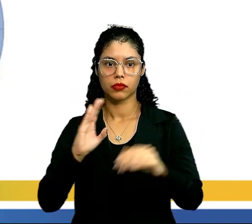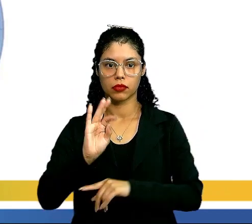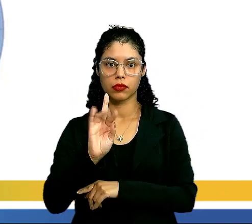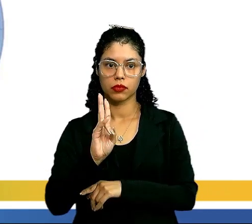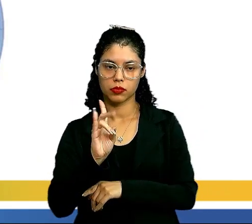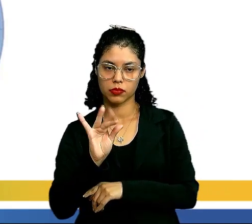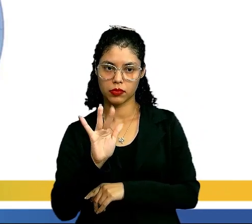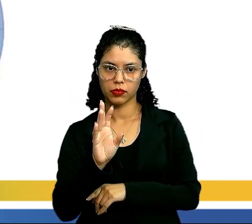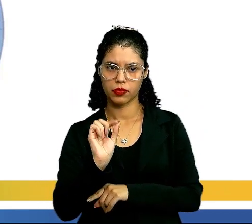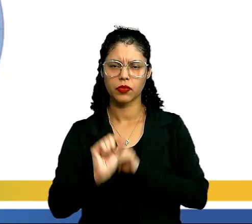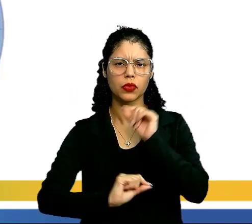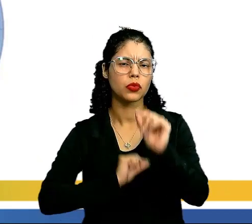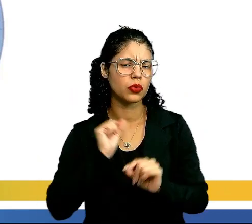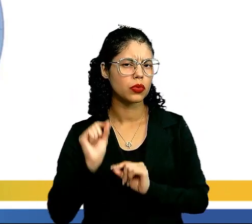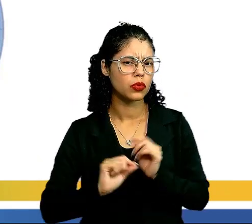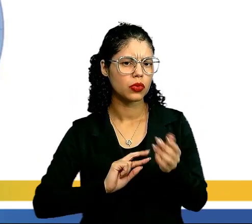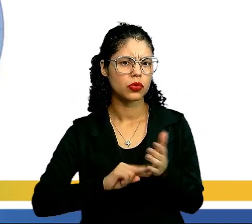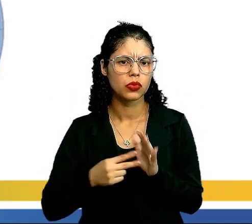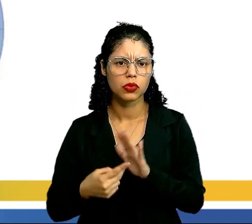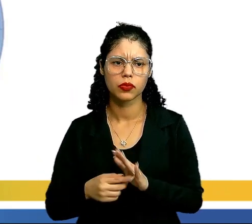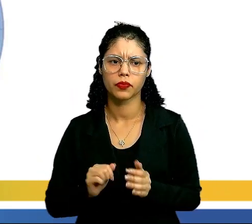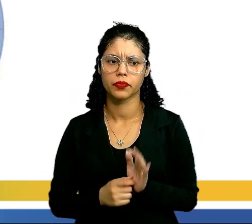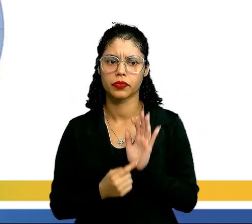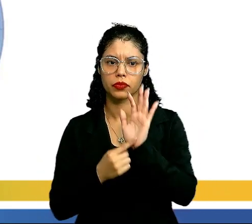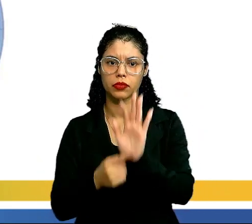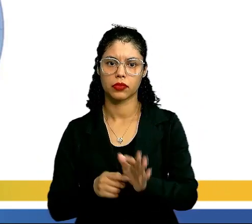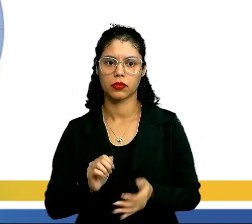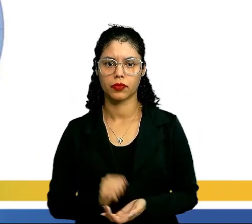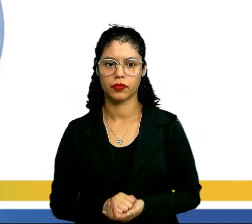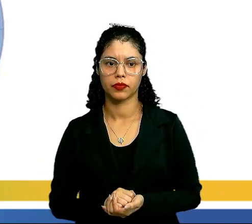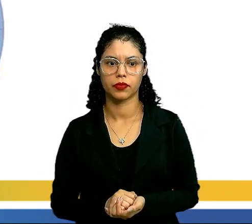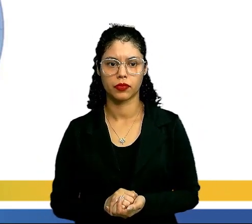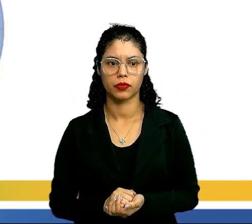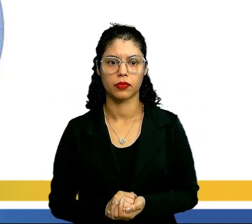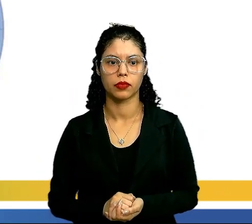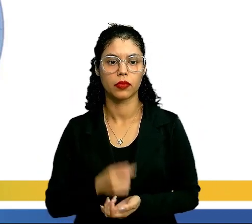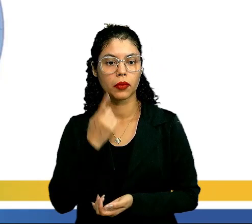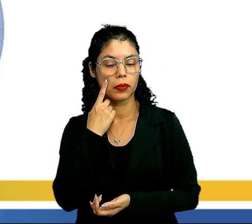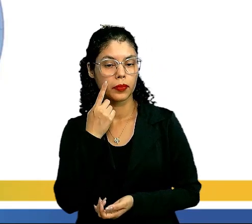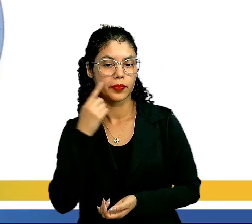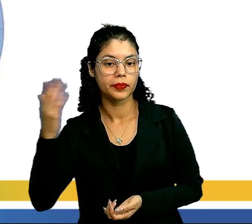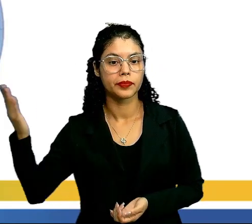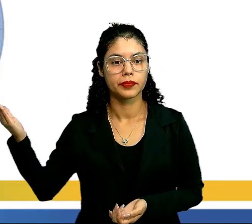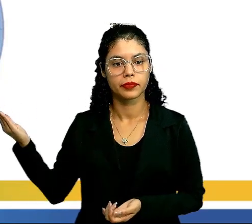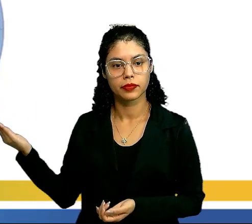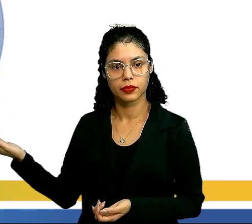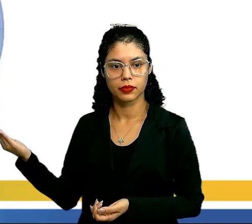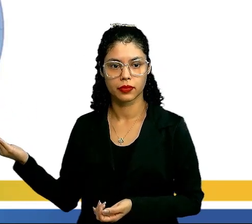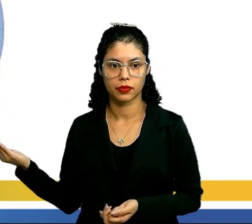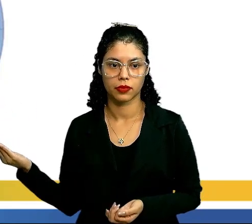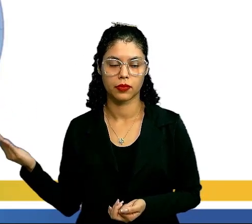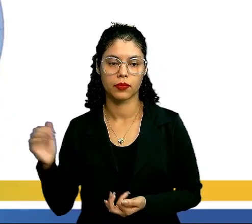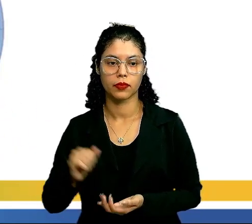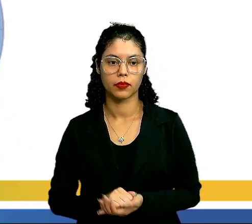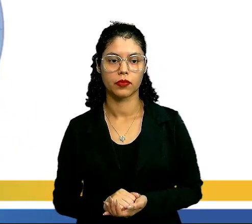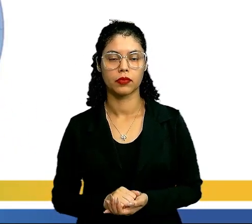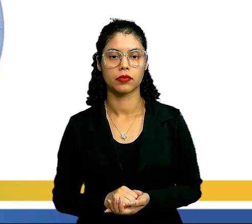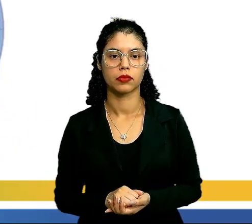concêntricos. Professora, o que isso quer dizer? Vou mostrar para vocês no próprio mapa. Ó. Vocês vão observar